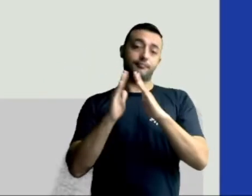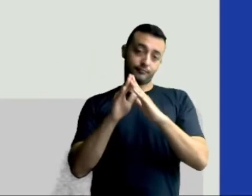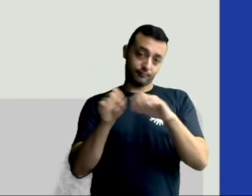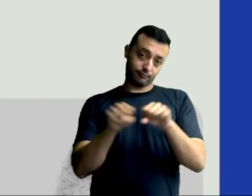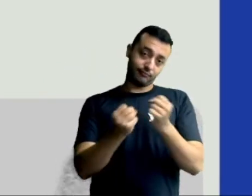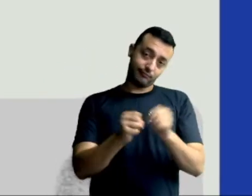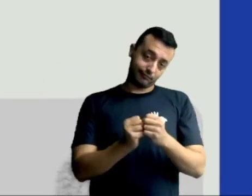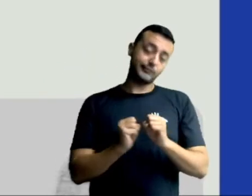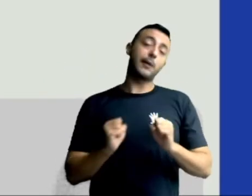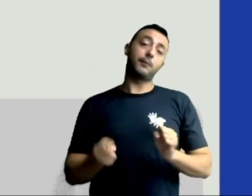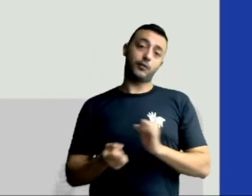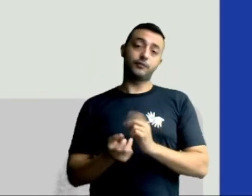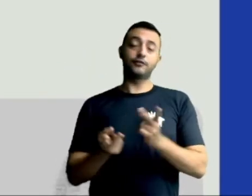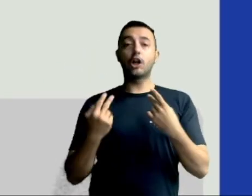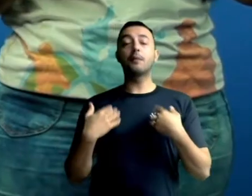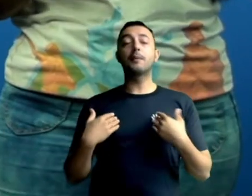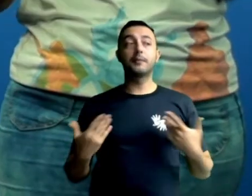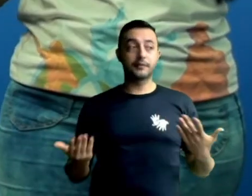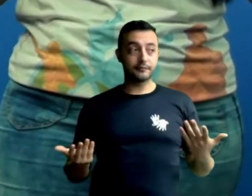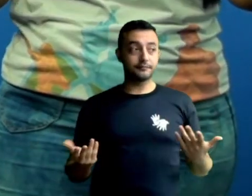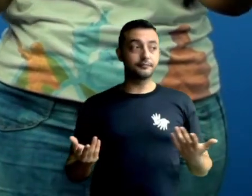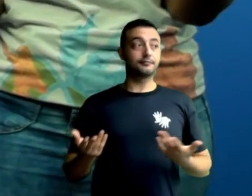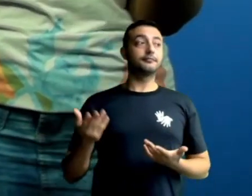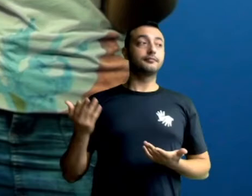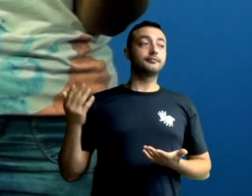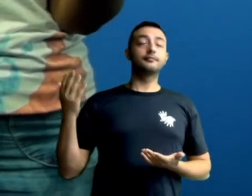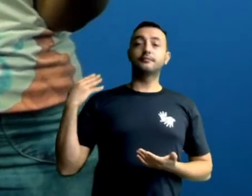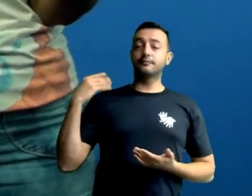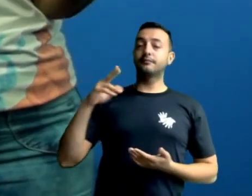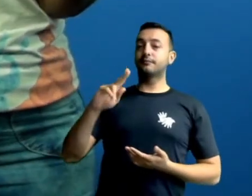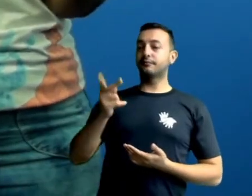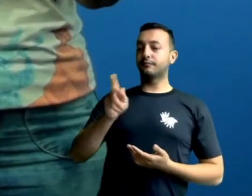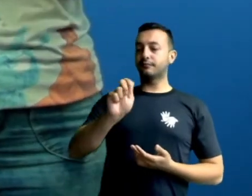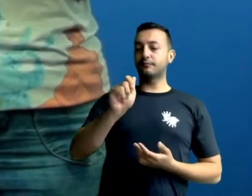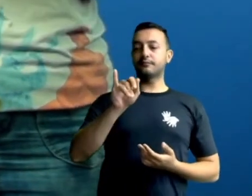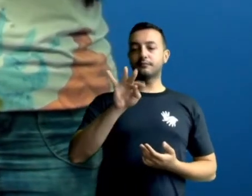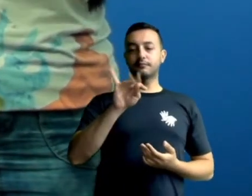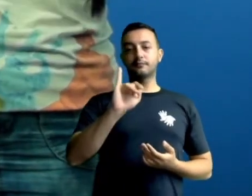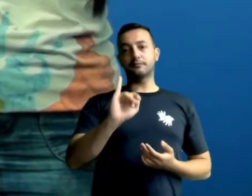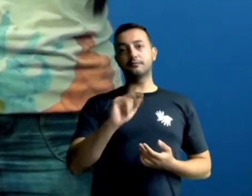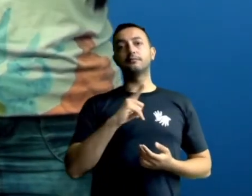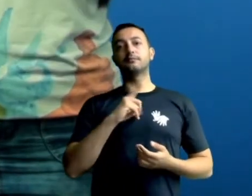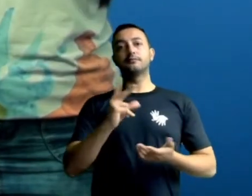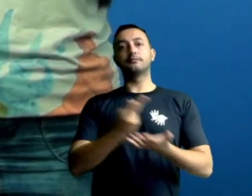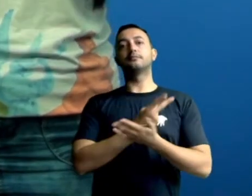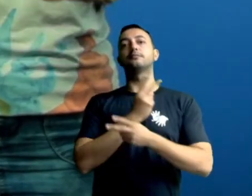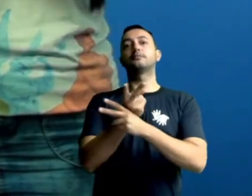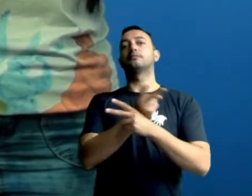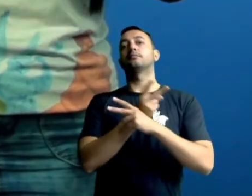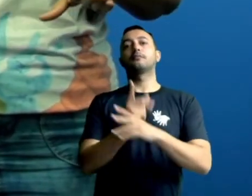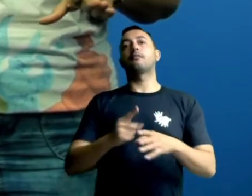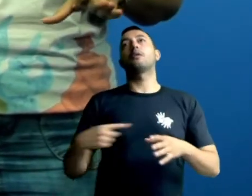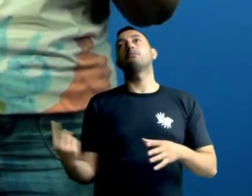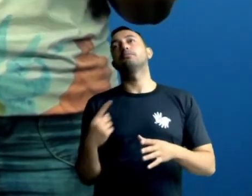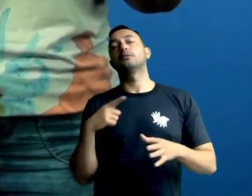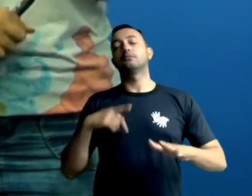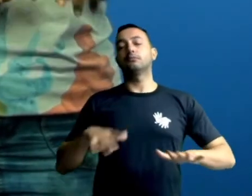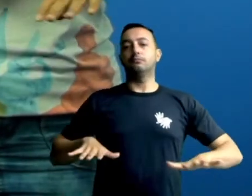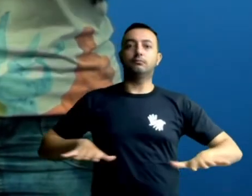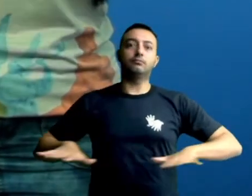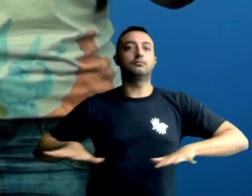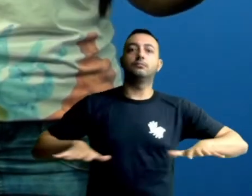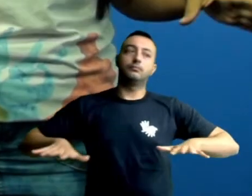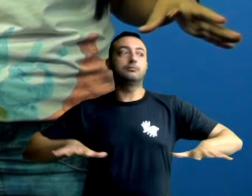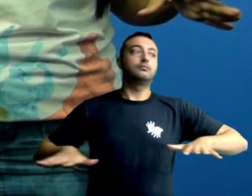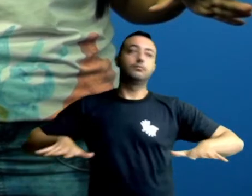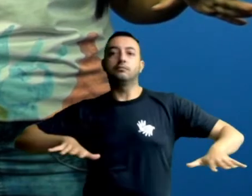A gente viu aqui, pessoal, olha para mim, recentemente aí no Haiti, né, um grande furacão, né? Primeiro um terremoto e